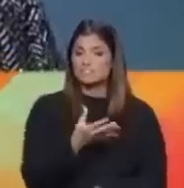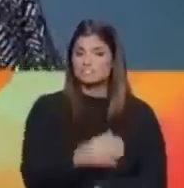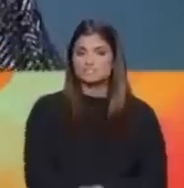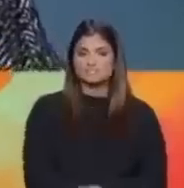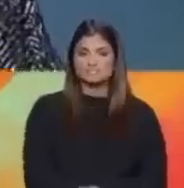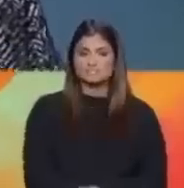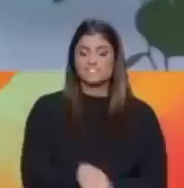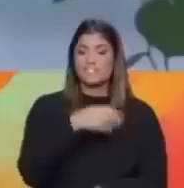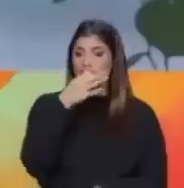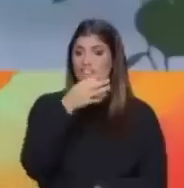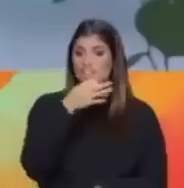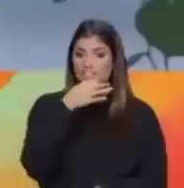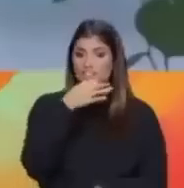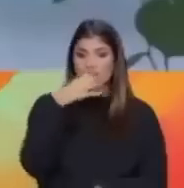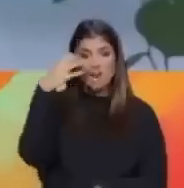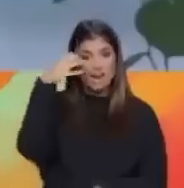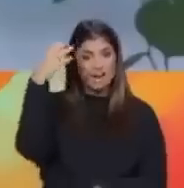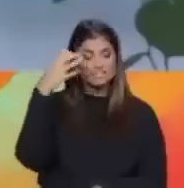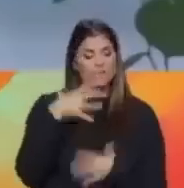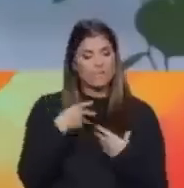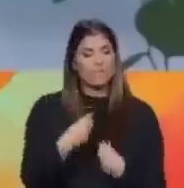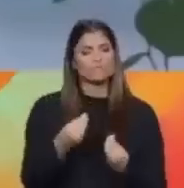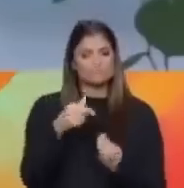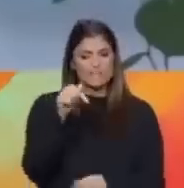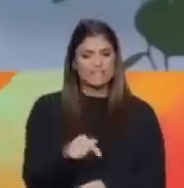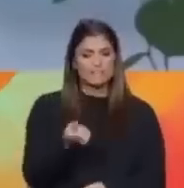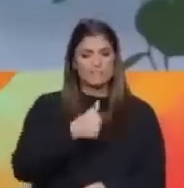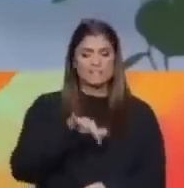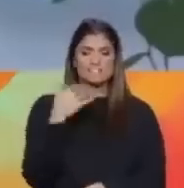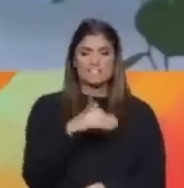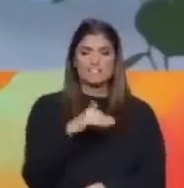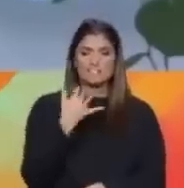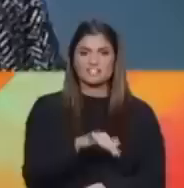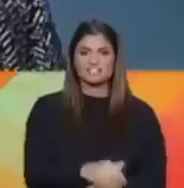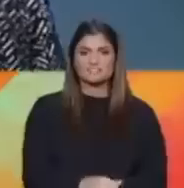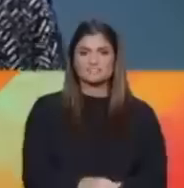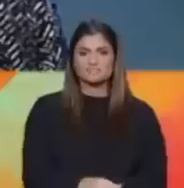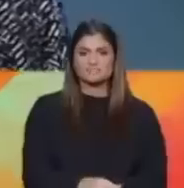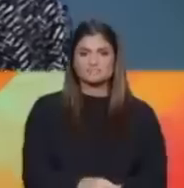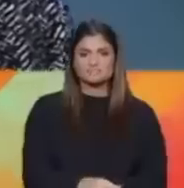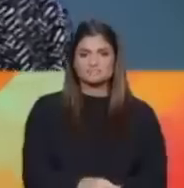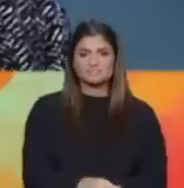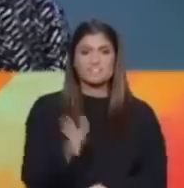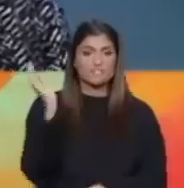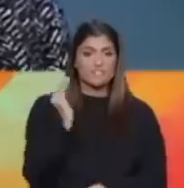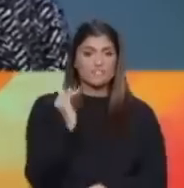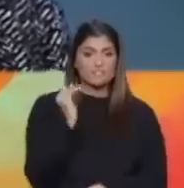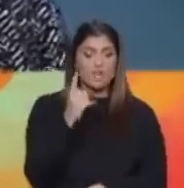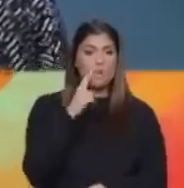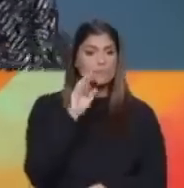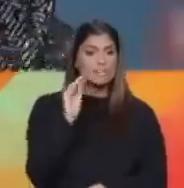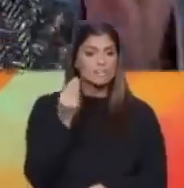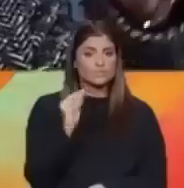simpatia, falar dos reis é um prazer. Cá na Praça da Alegria, que chegaram